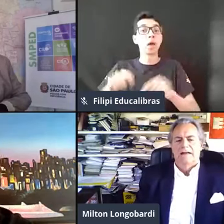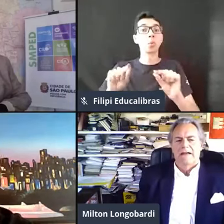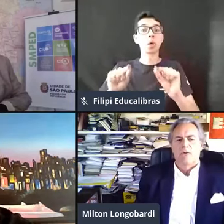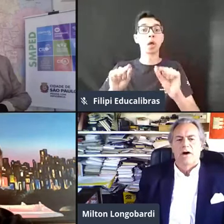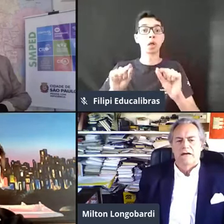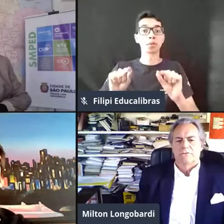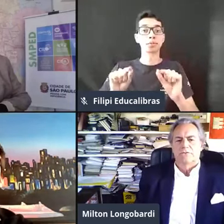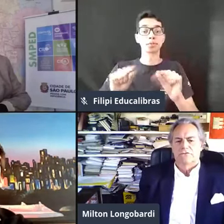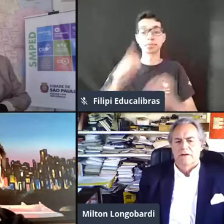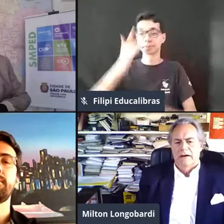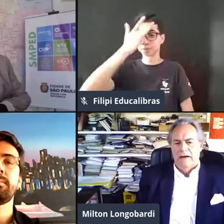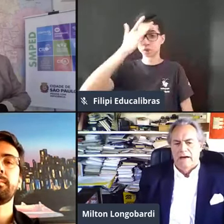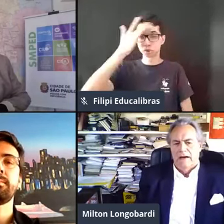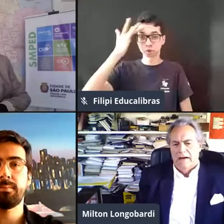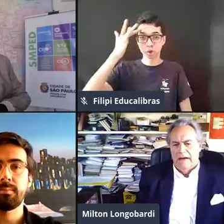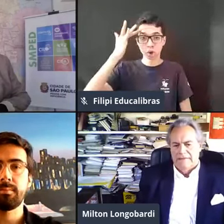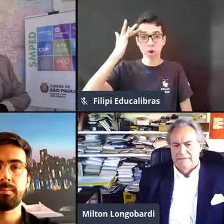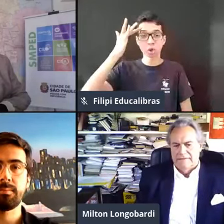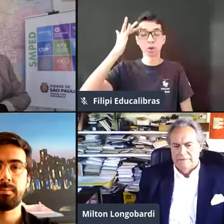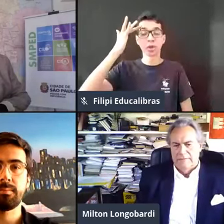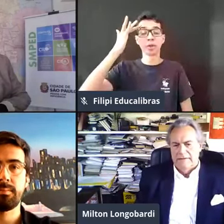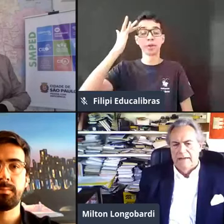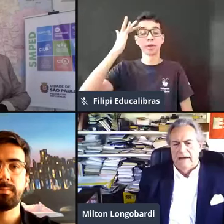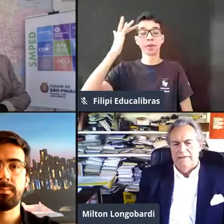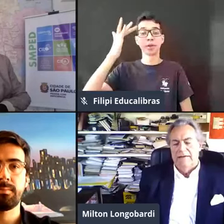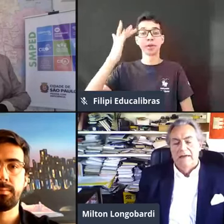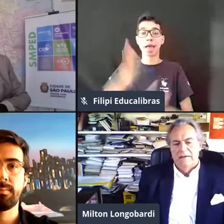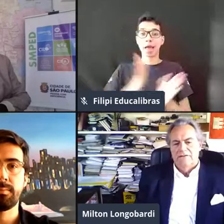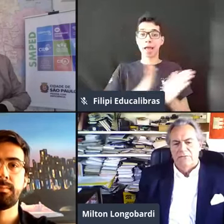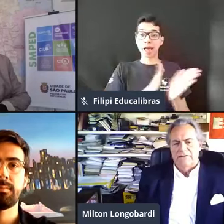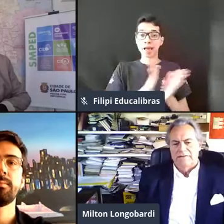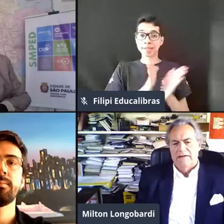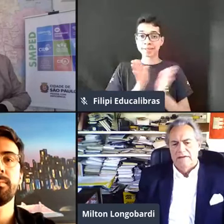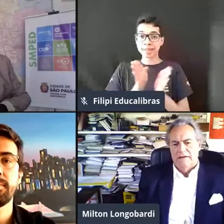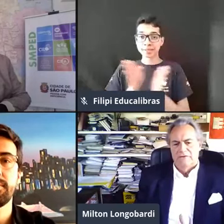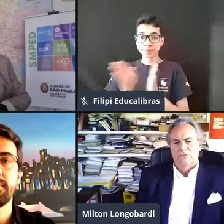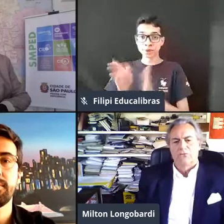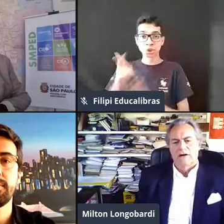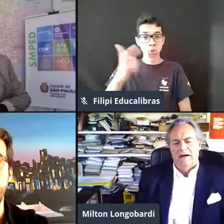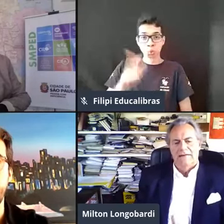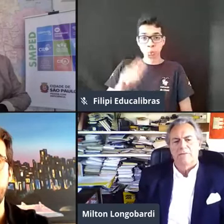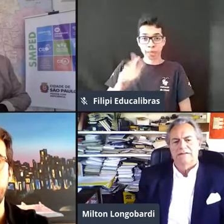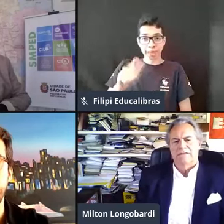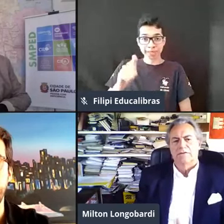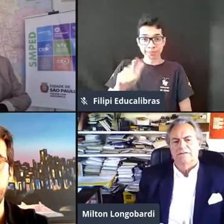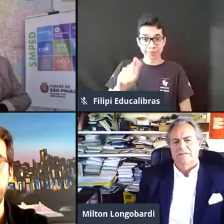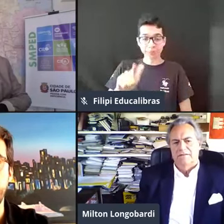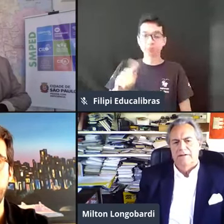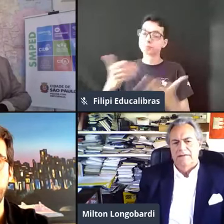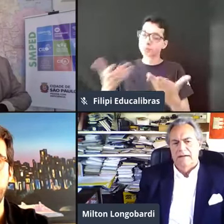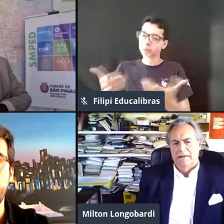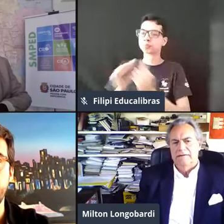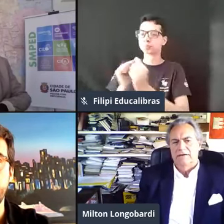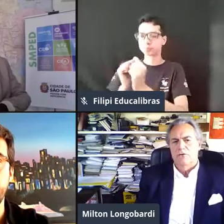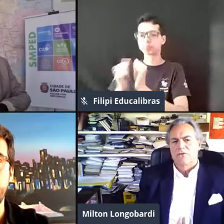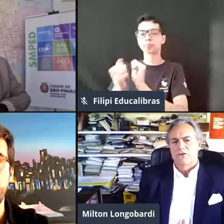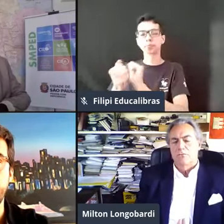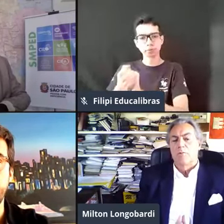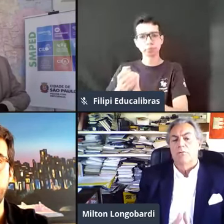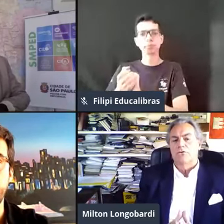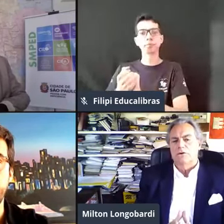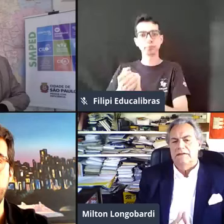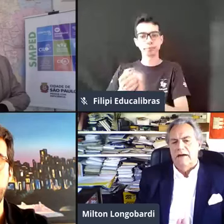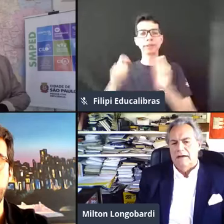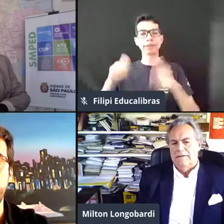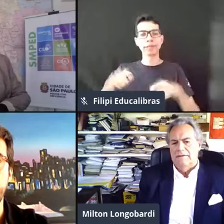estão adequados à acessibilidade, já fazer a sua adequação à acessibilidade. Então, eu vejo